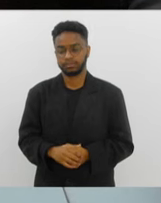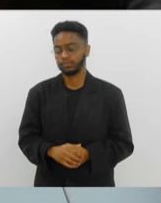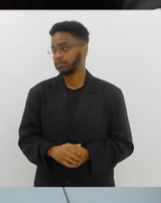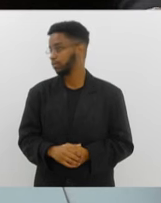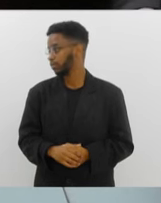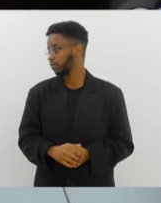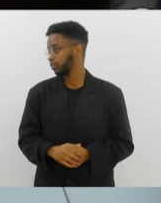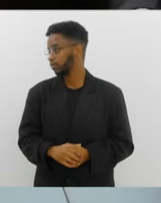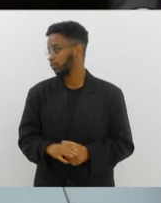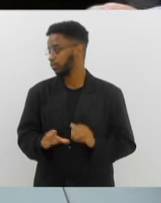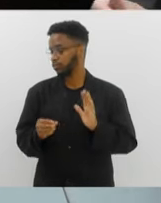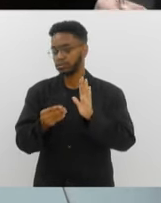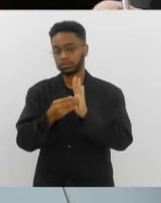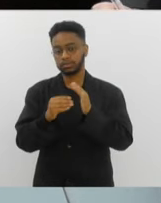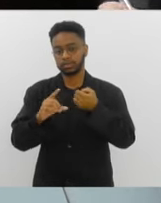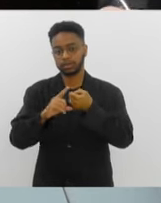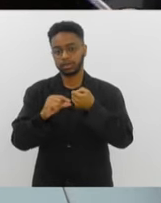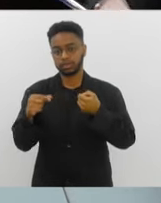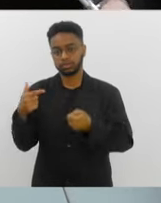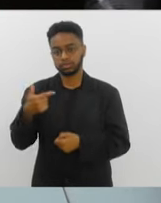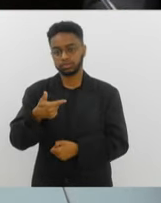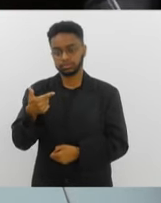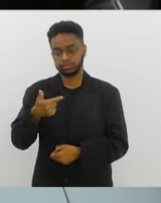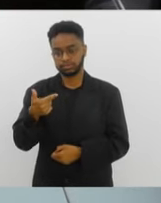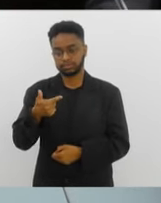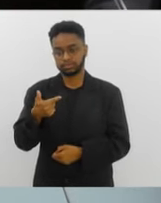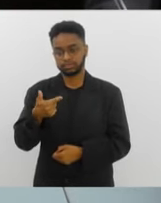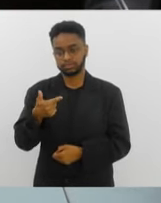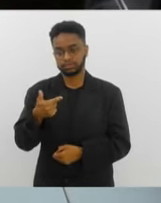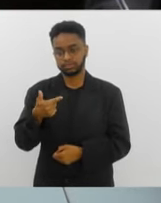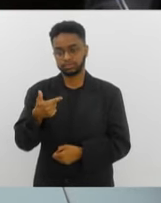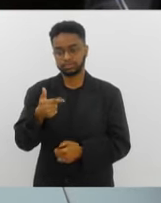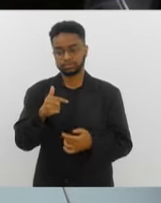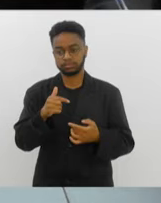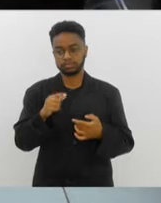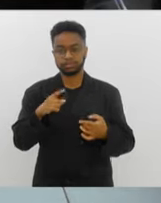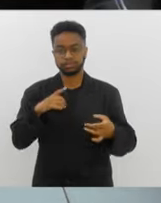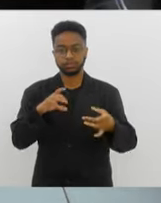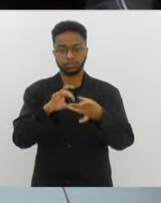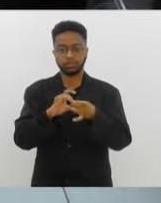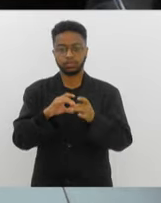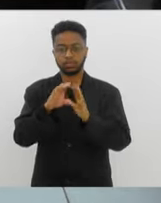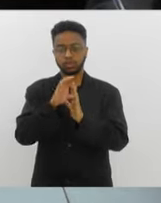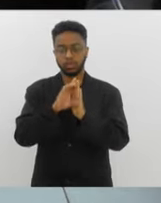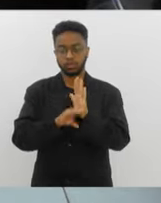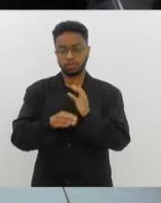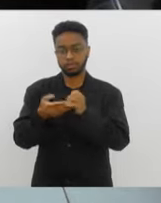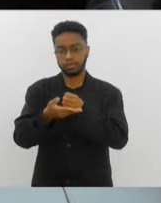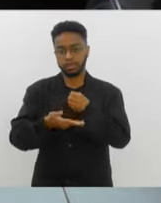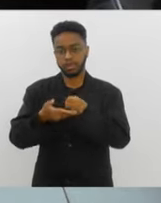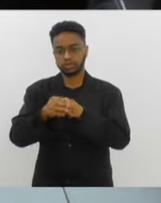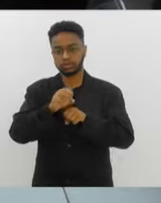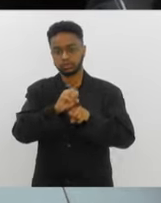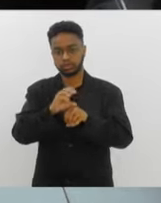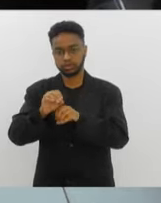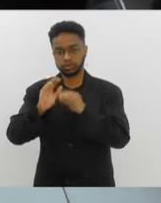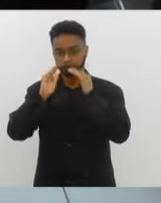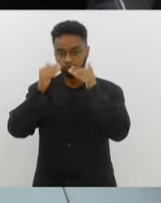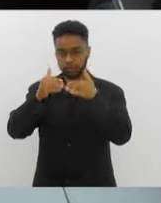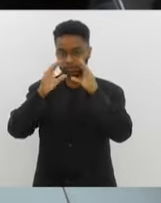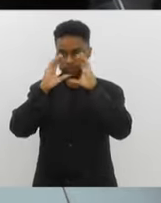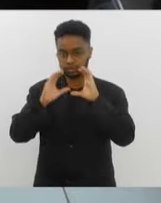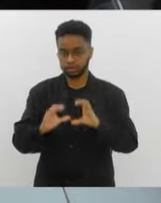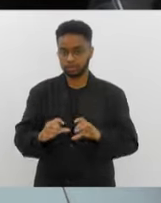ele bota lá no artigo 2º: constarão no currículo mínimo do programa Educação para a Cidadania, além